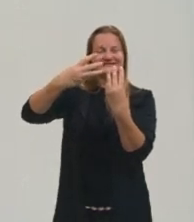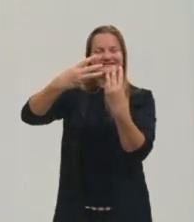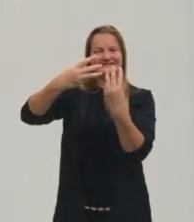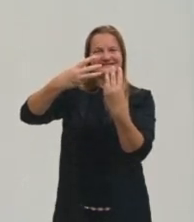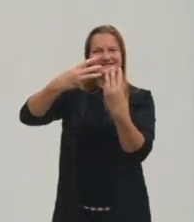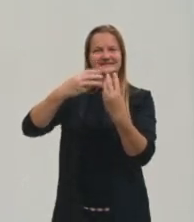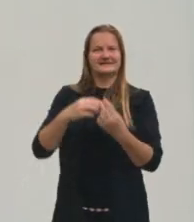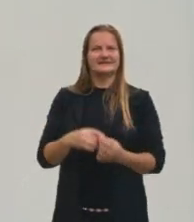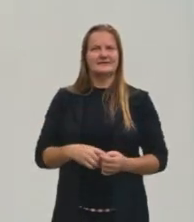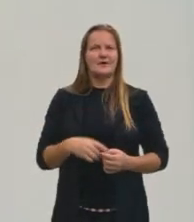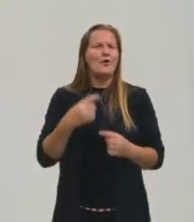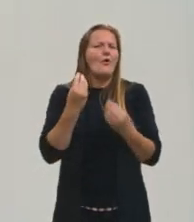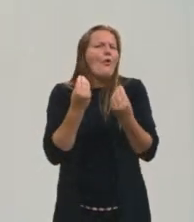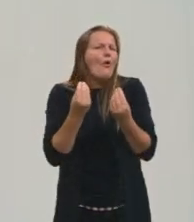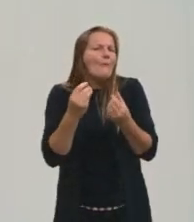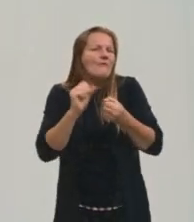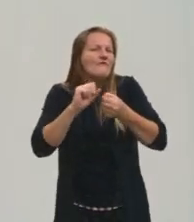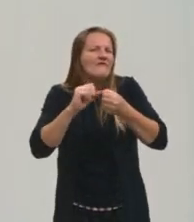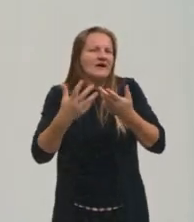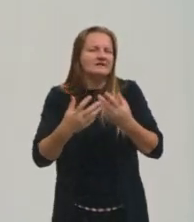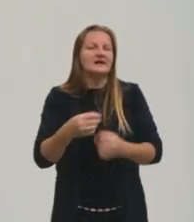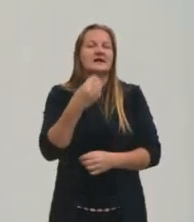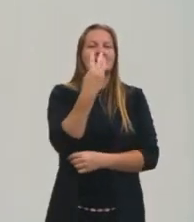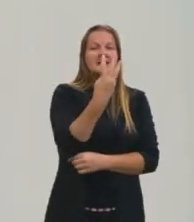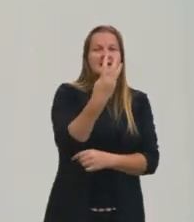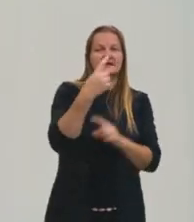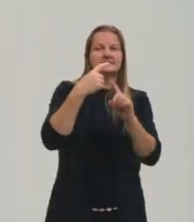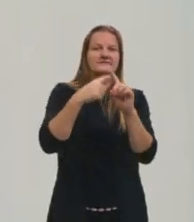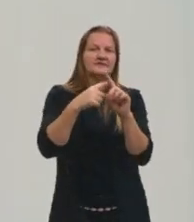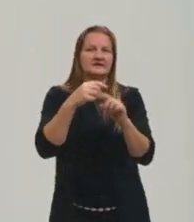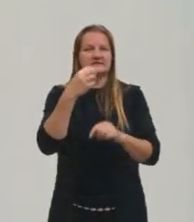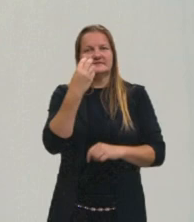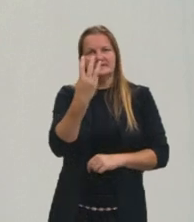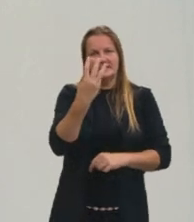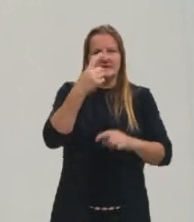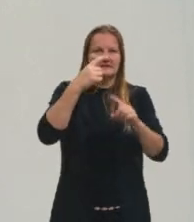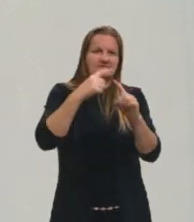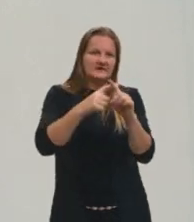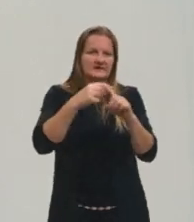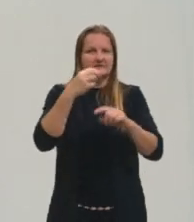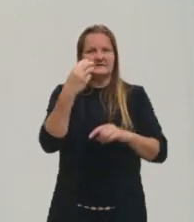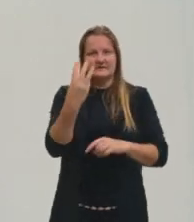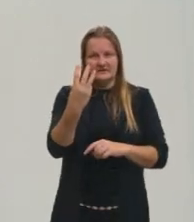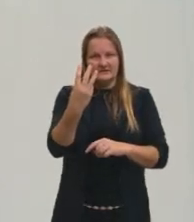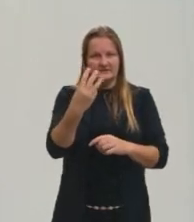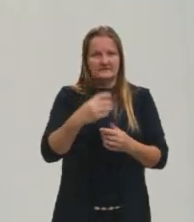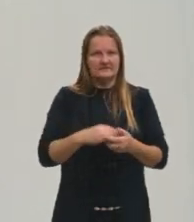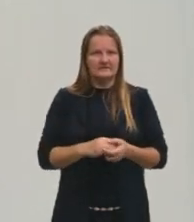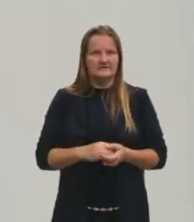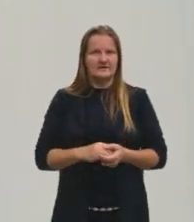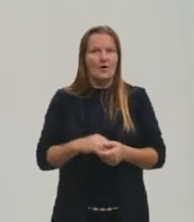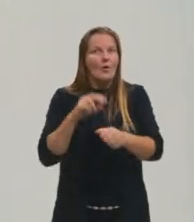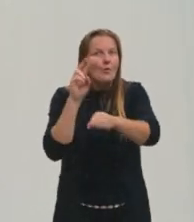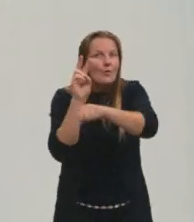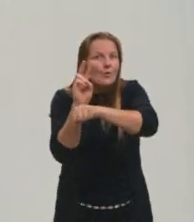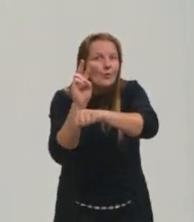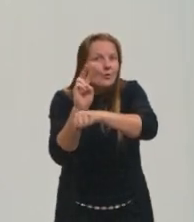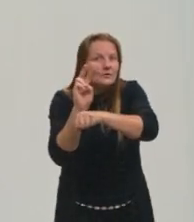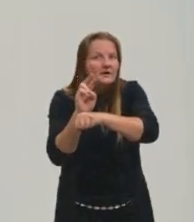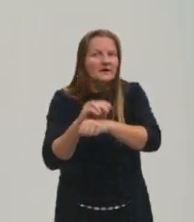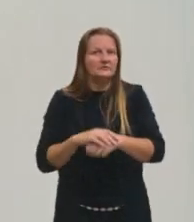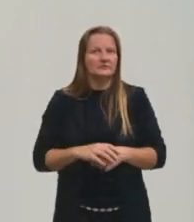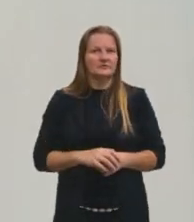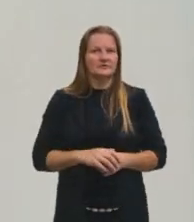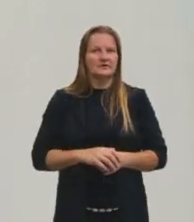faz a gente tem que multiplicar o número três três vezes então cuidado com a gente não vai ser 5